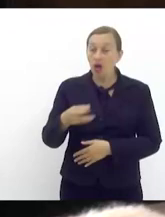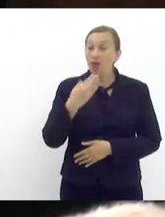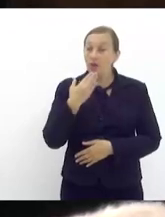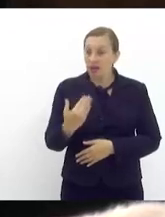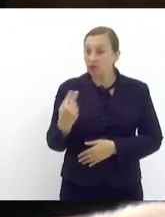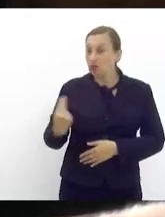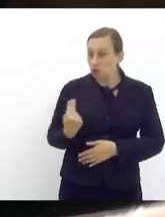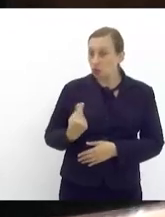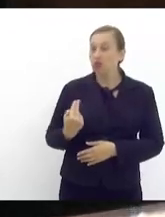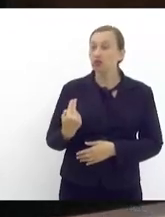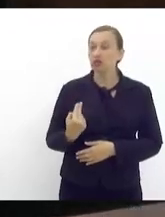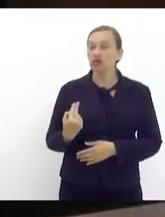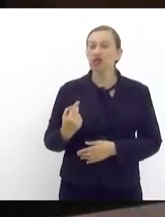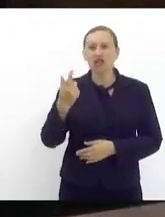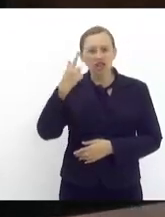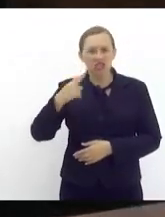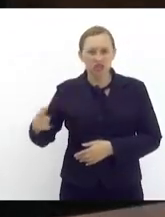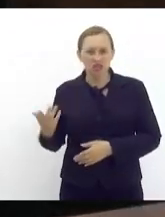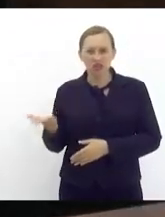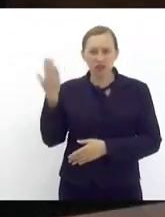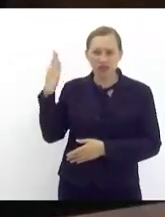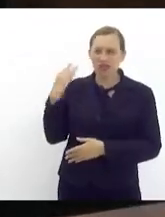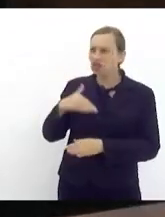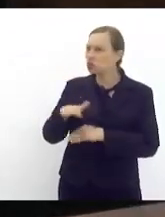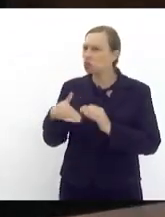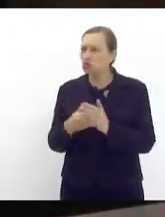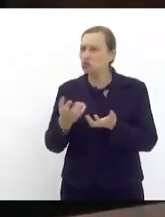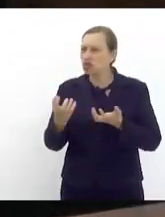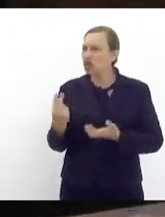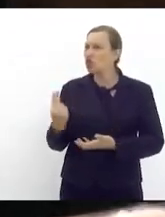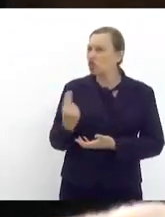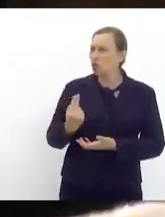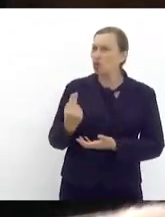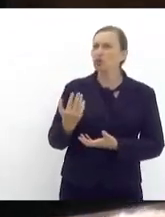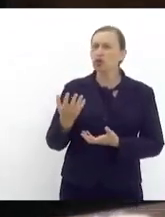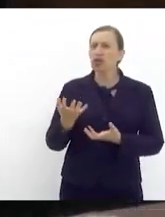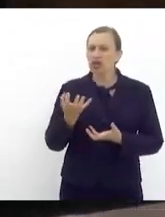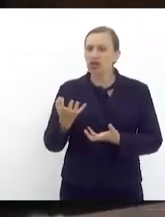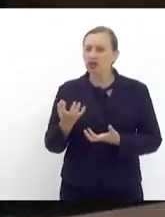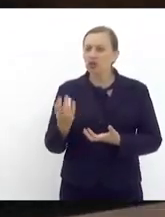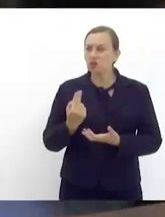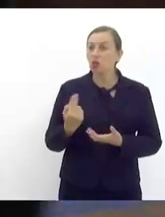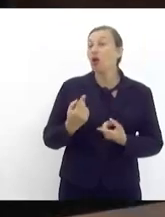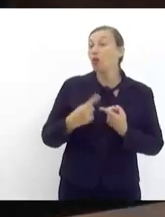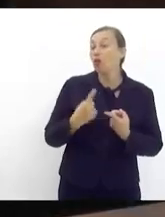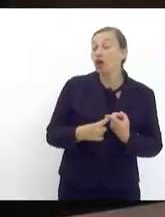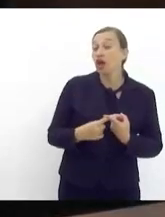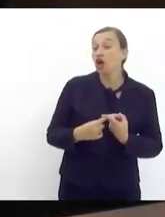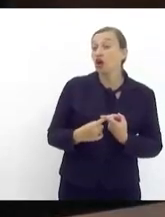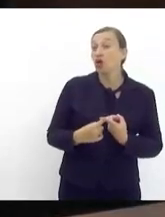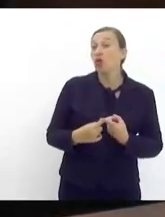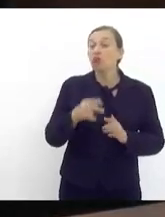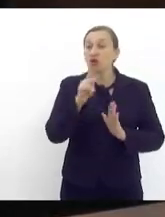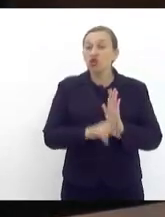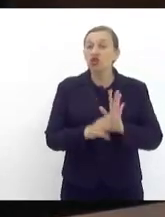entrou da vez passada. Vários deputados, todo mundo quer ser coautor, todos desejam ser coautor, porque é um projeto justo, que dá garantia